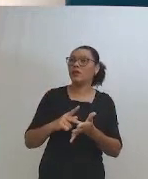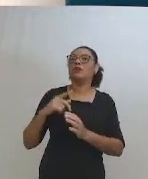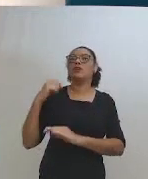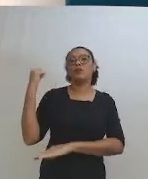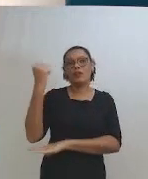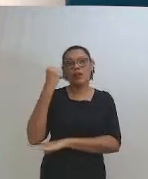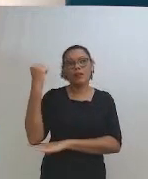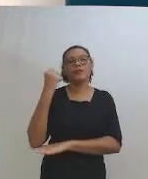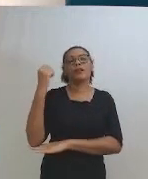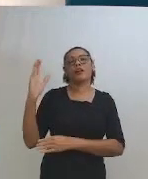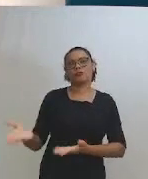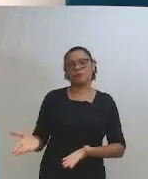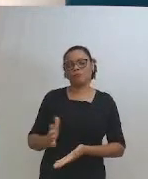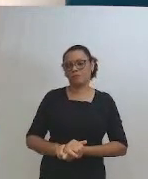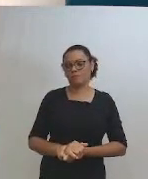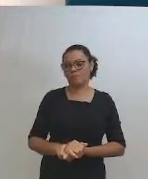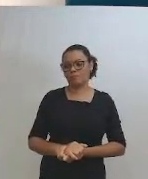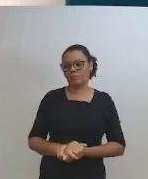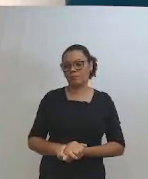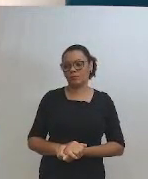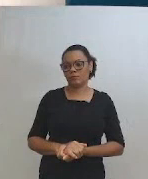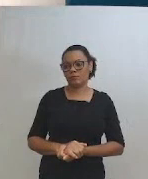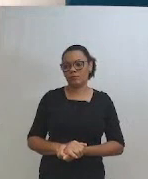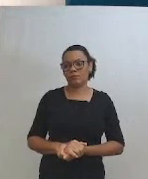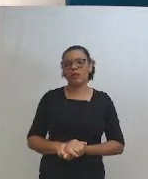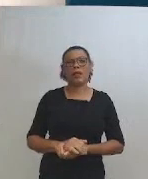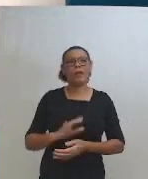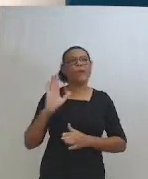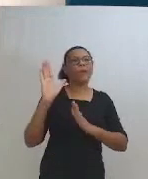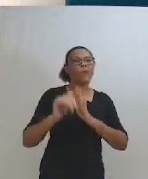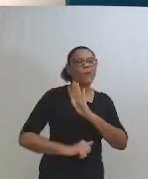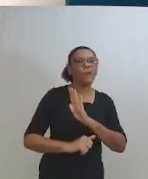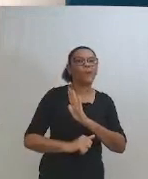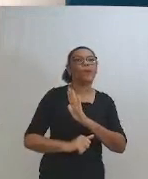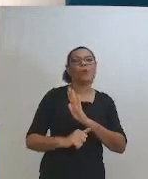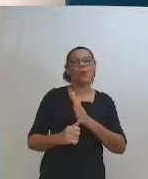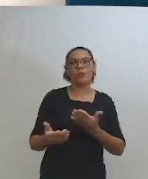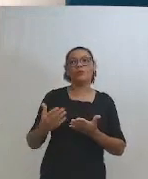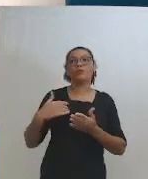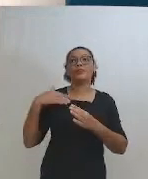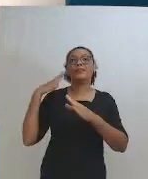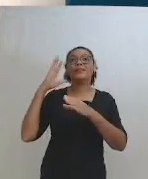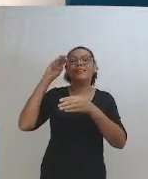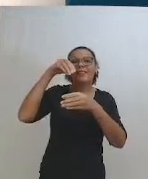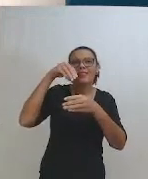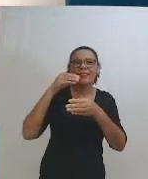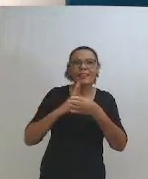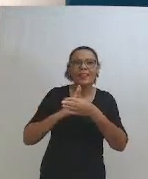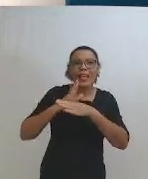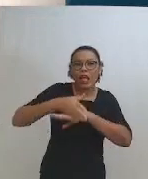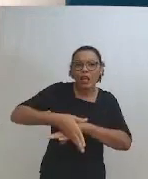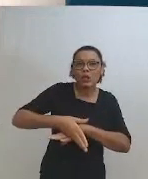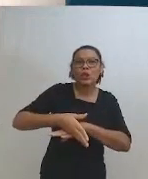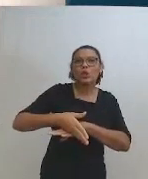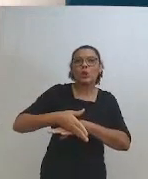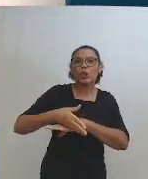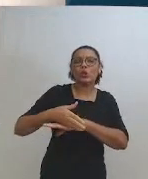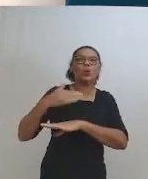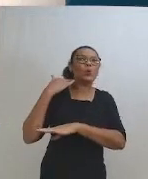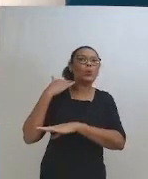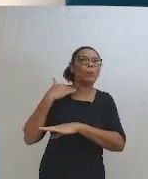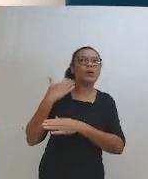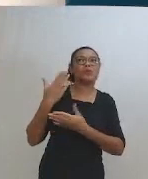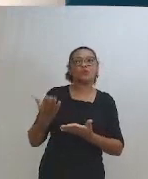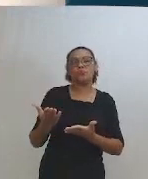consubstanciada. Quer dizer, um furto de um cofre bancário. Eu nem sei se é furto, deve ter sido,